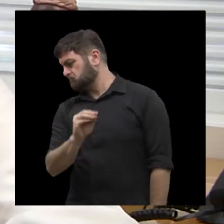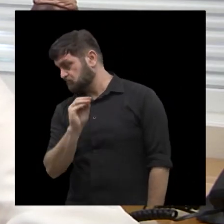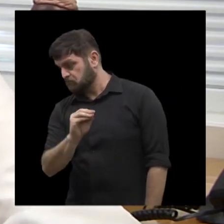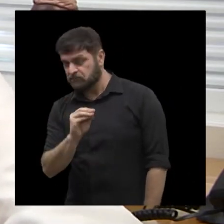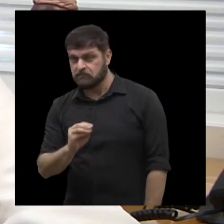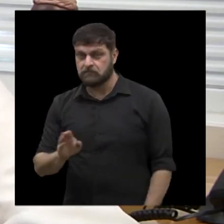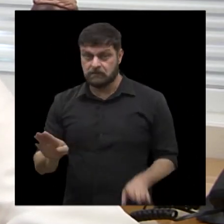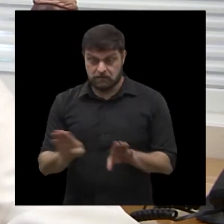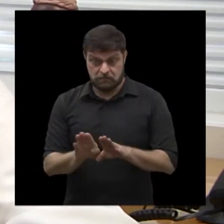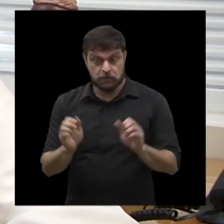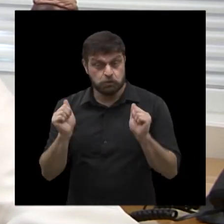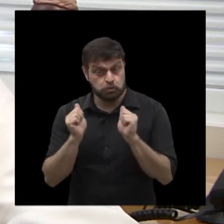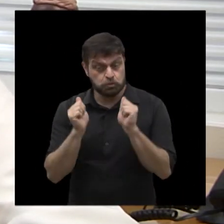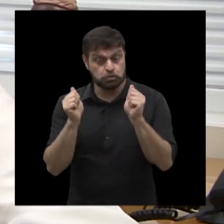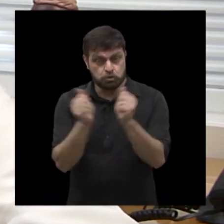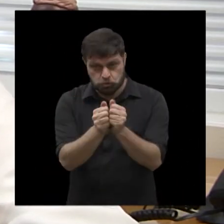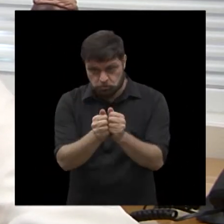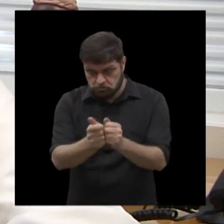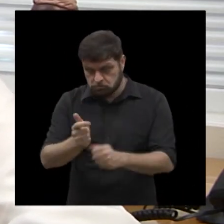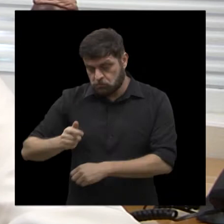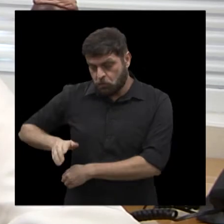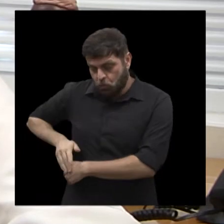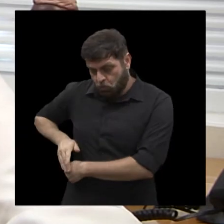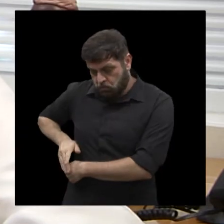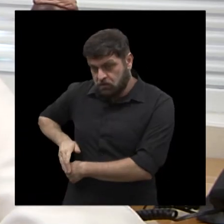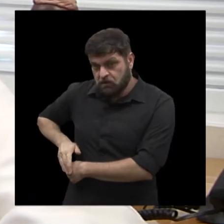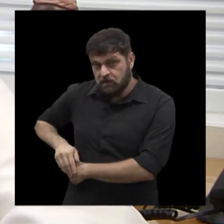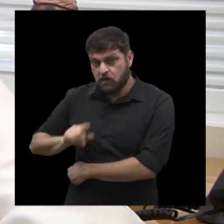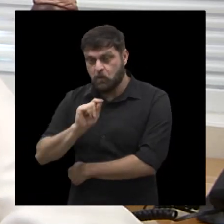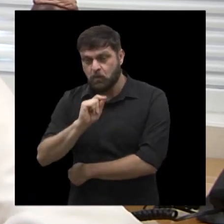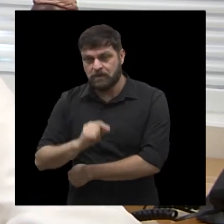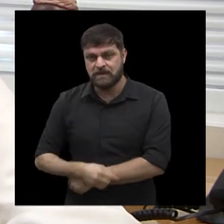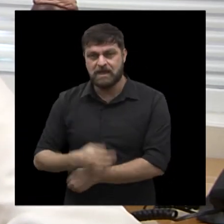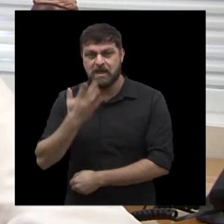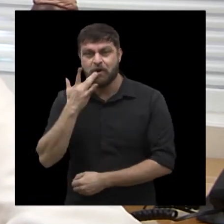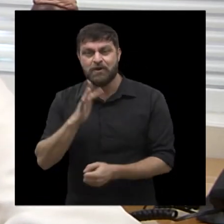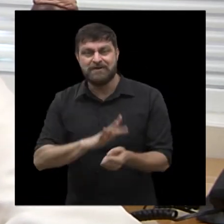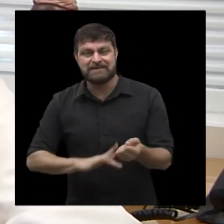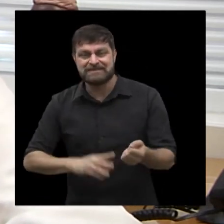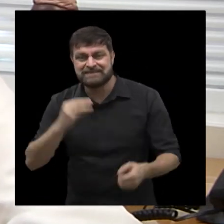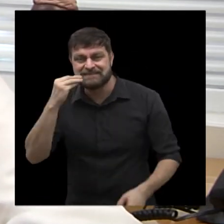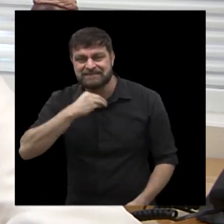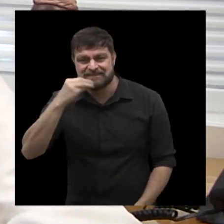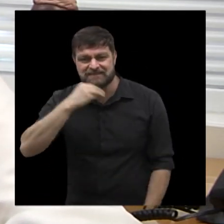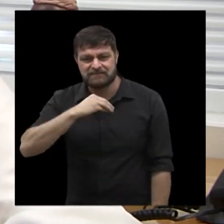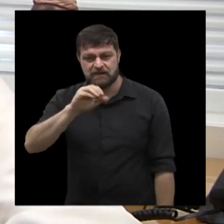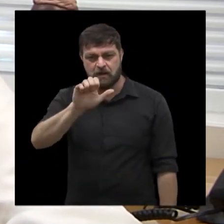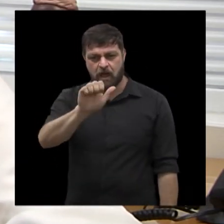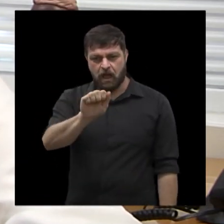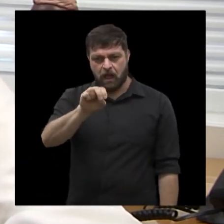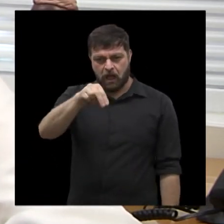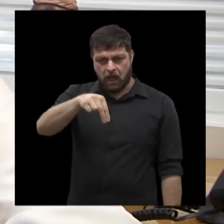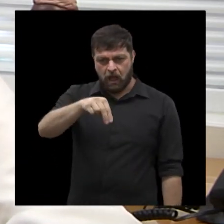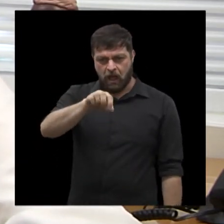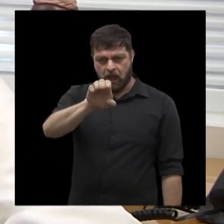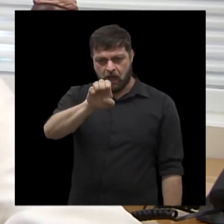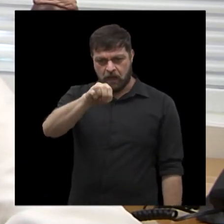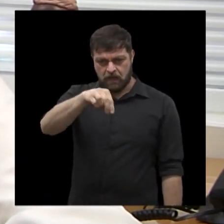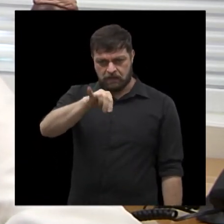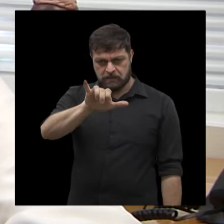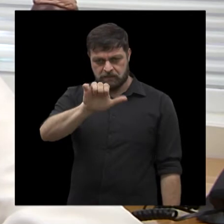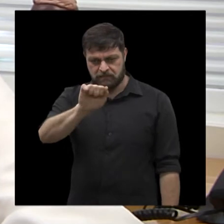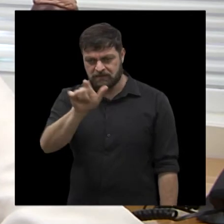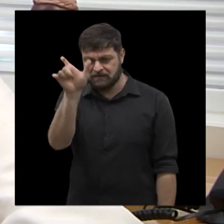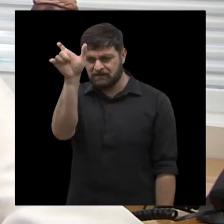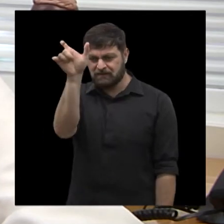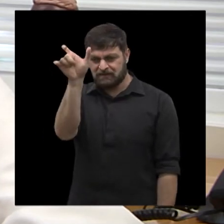com isso, uma coisa que acompanha a doença renal crônica é a anemia. E aí a pessoa às vezes vai começar ficando um pouquinho